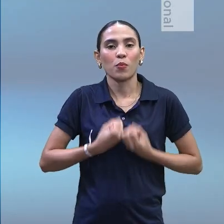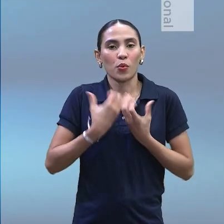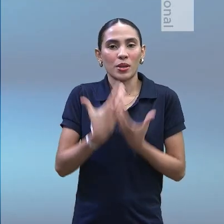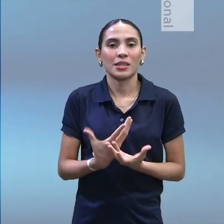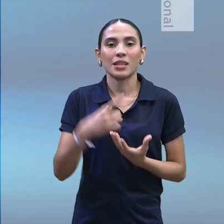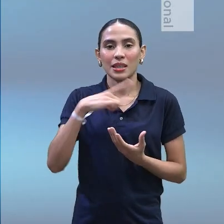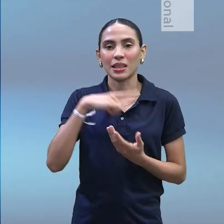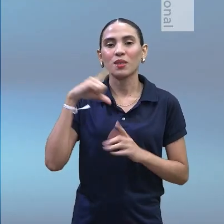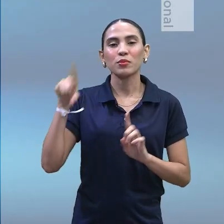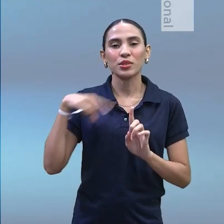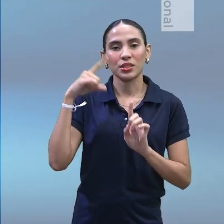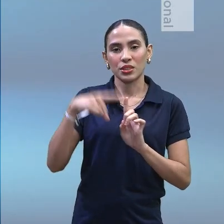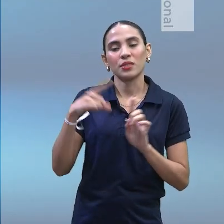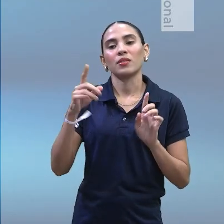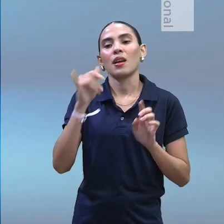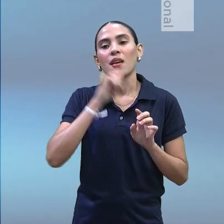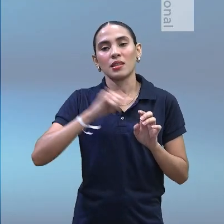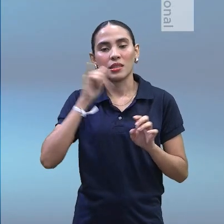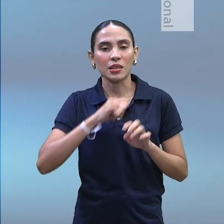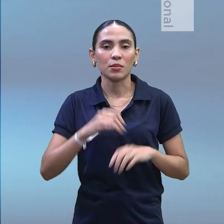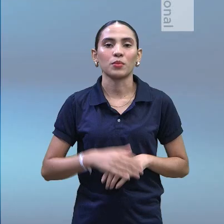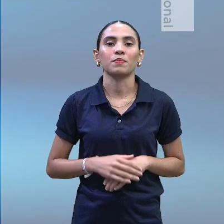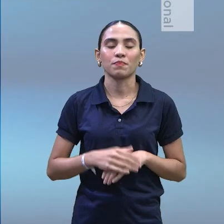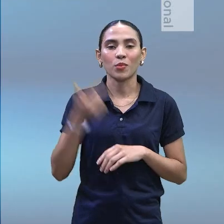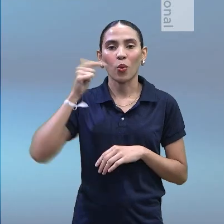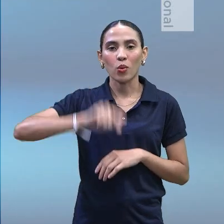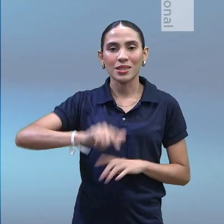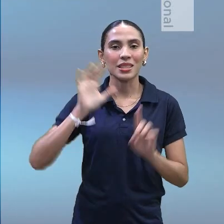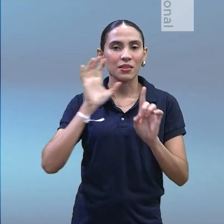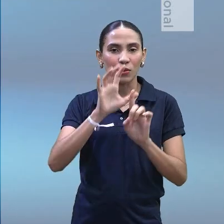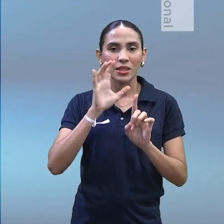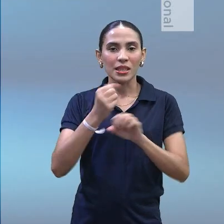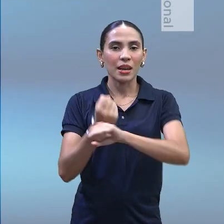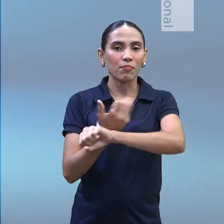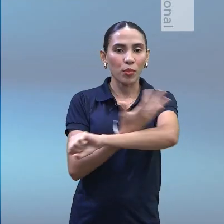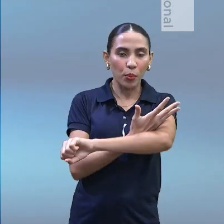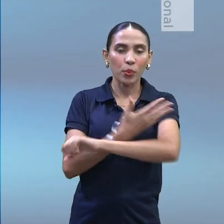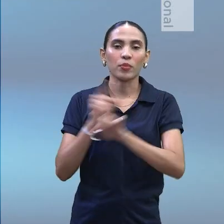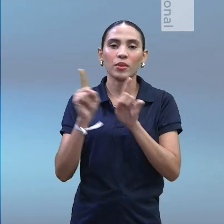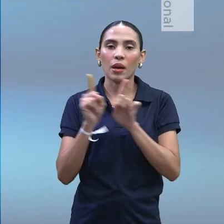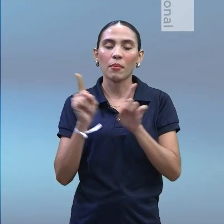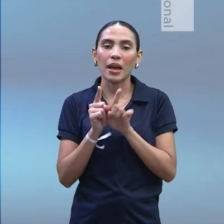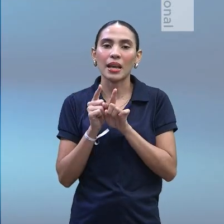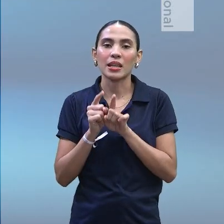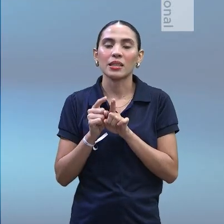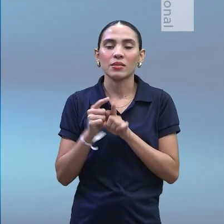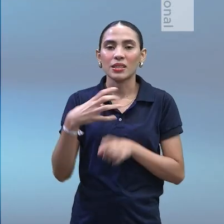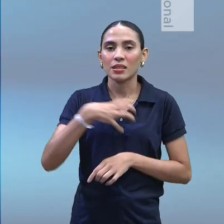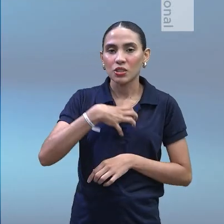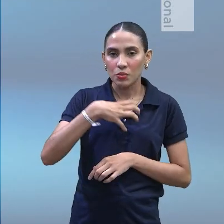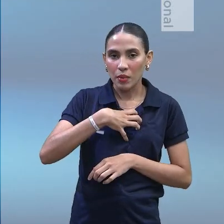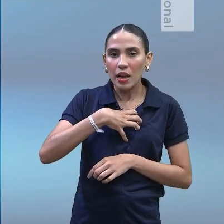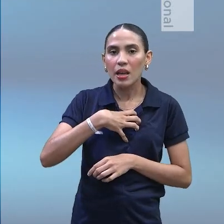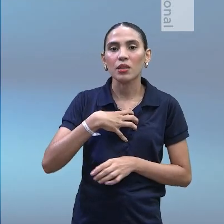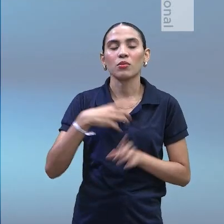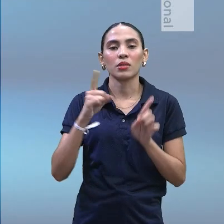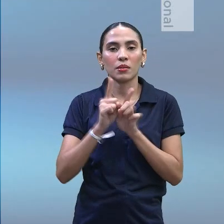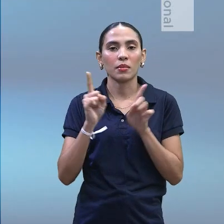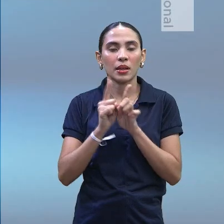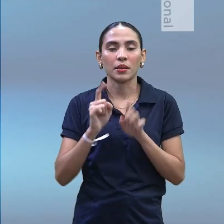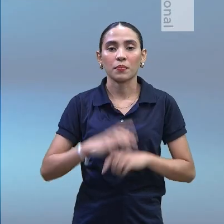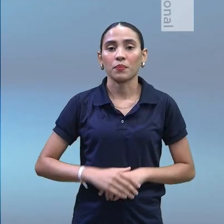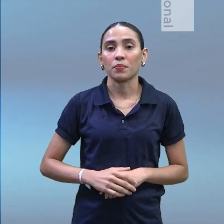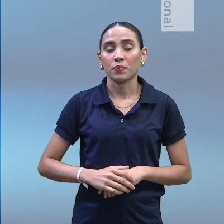esse propósito, né, de causar uma emoção, de causar um espanto